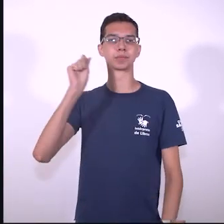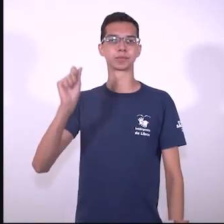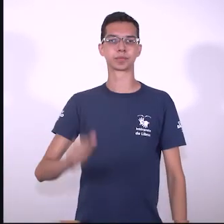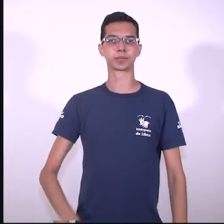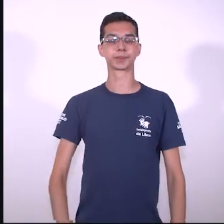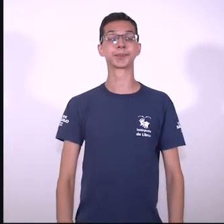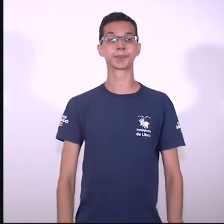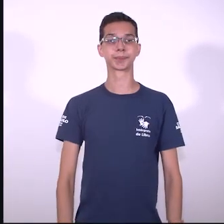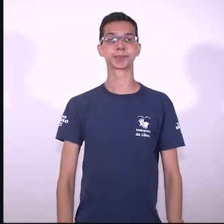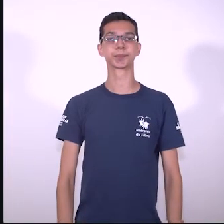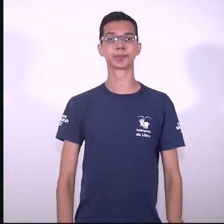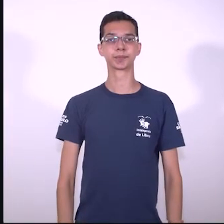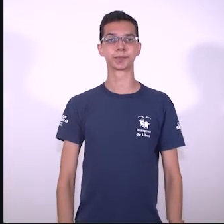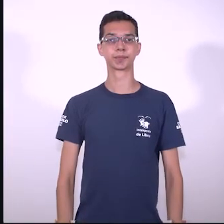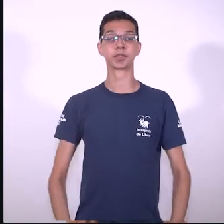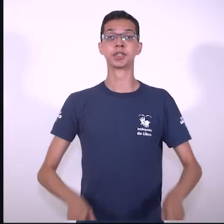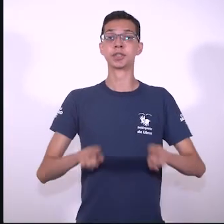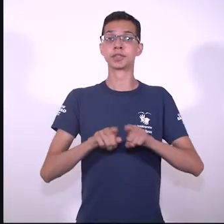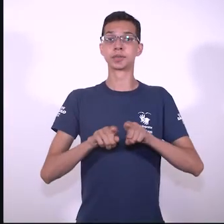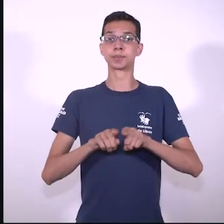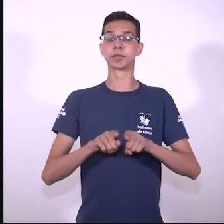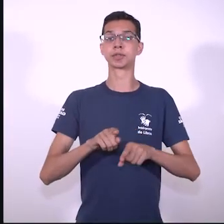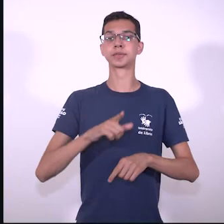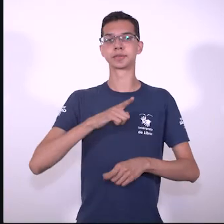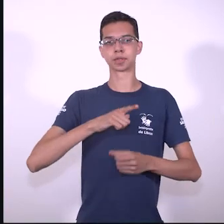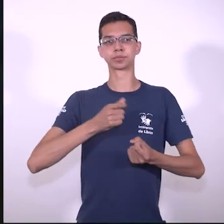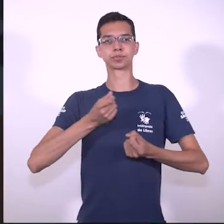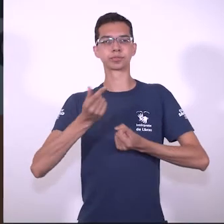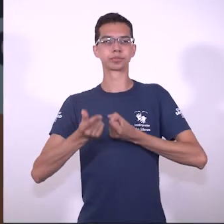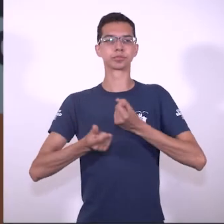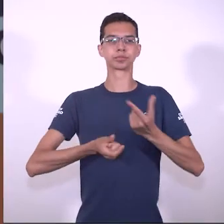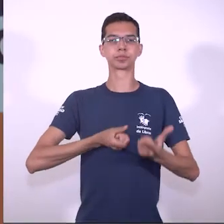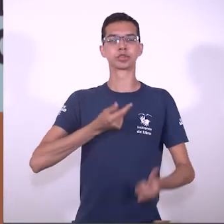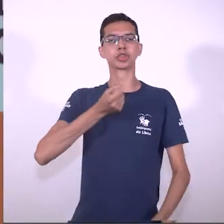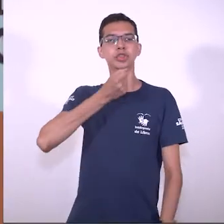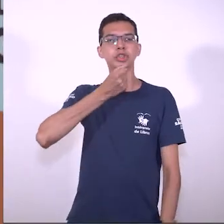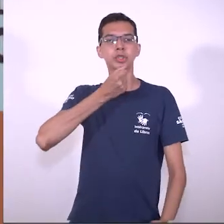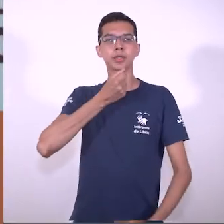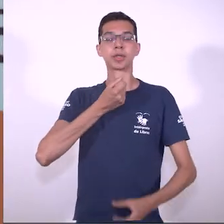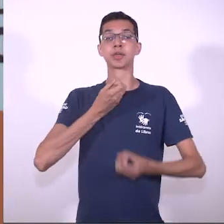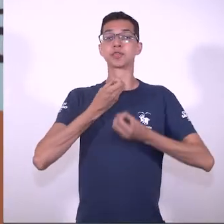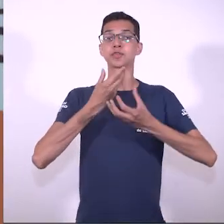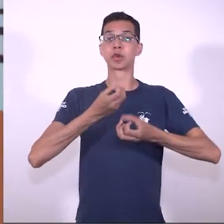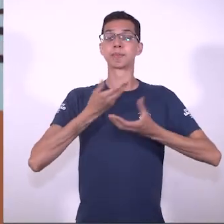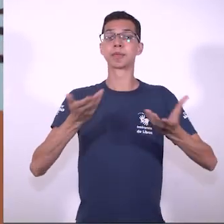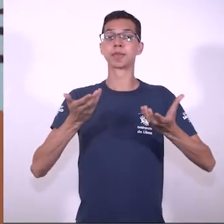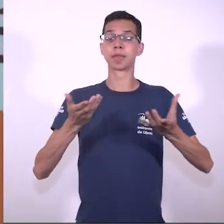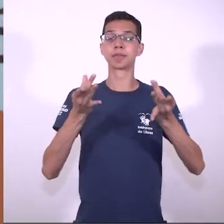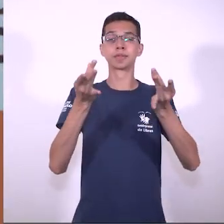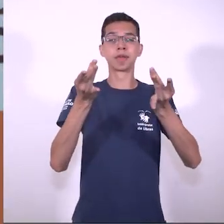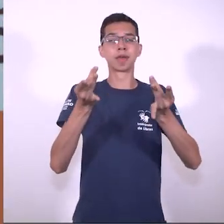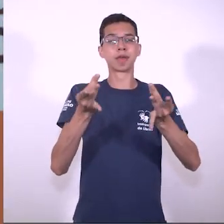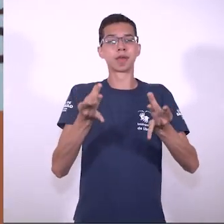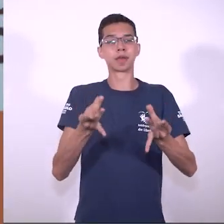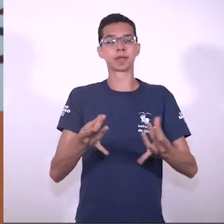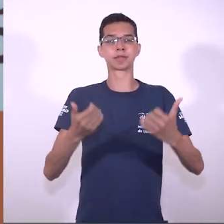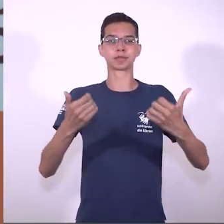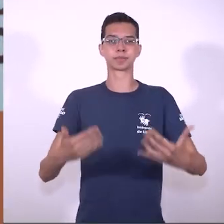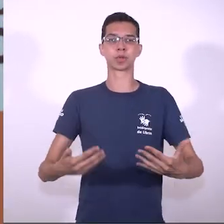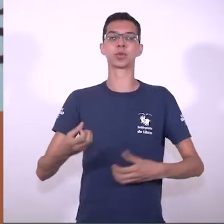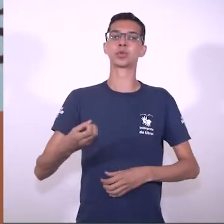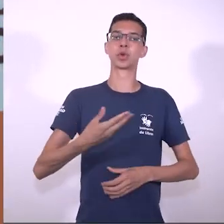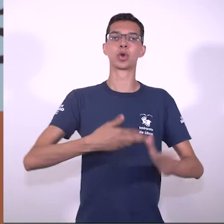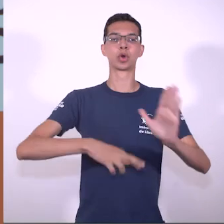gente coloca aqui junto de alguns jornalistas que querem informações um pouco mais detalhadas sobre o novo